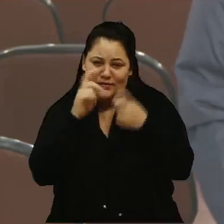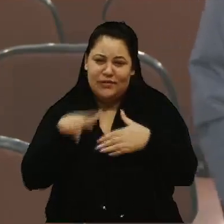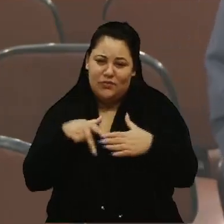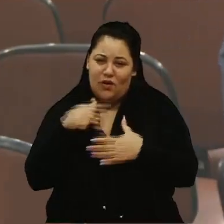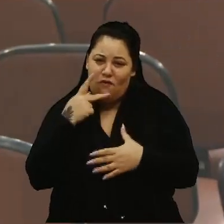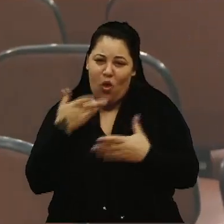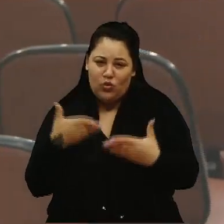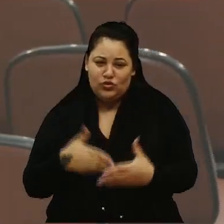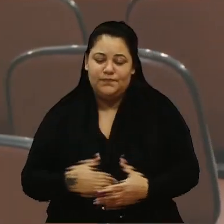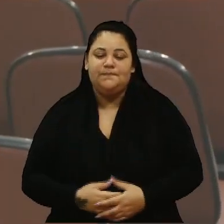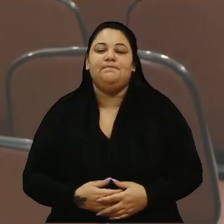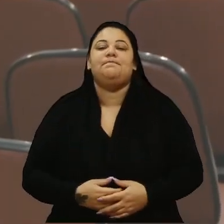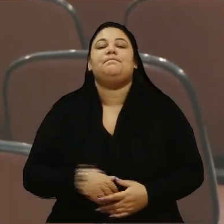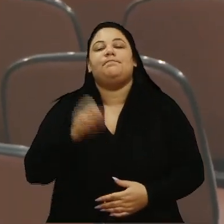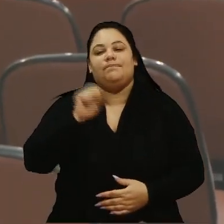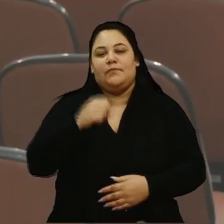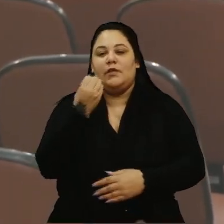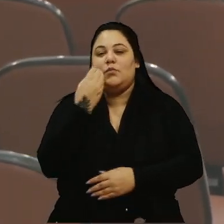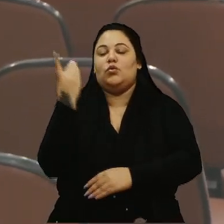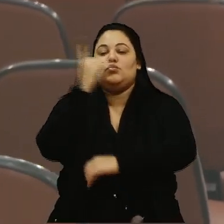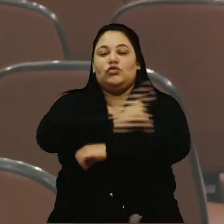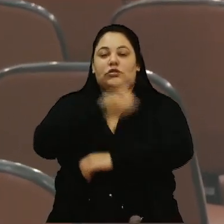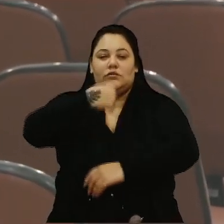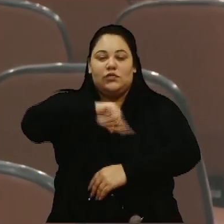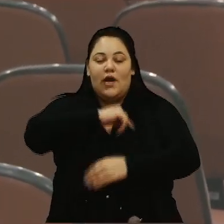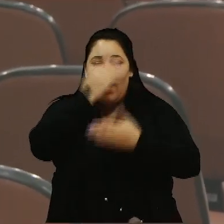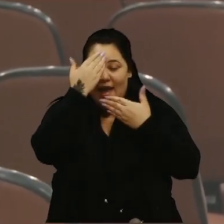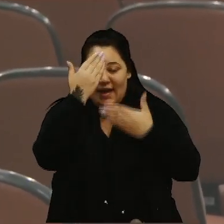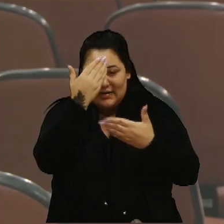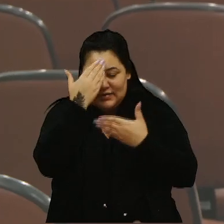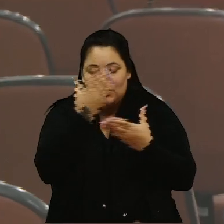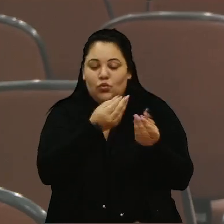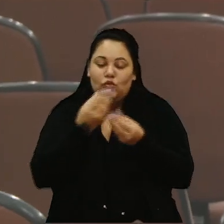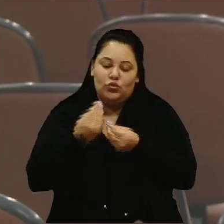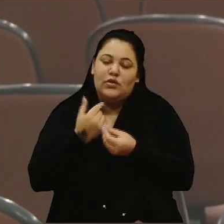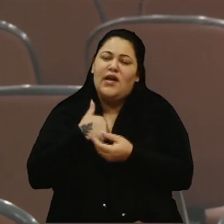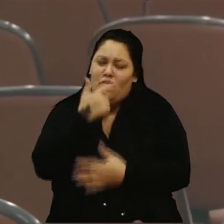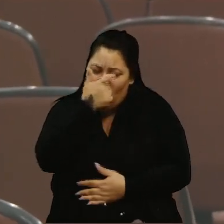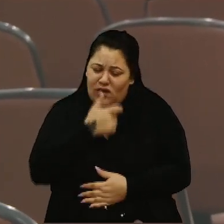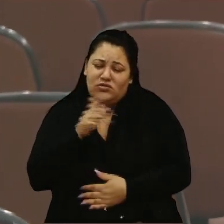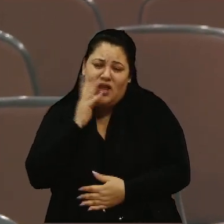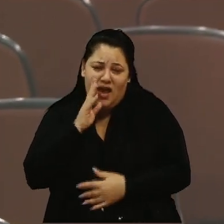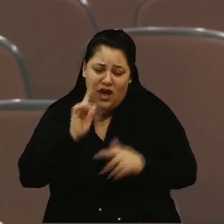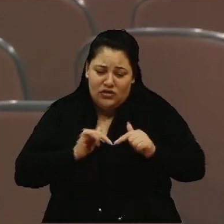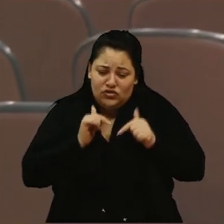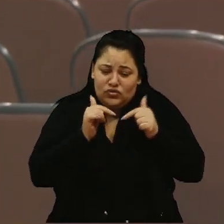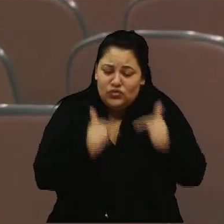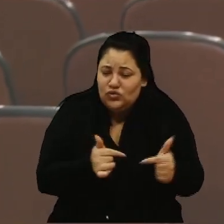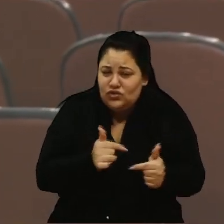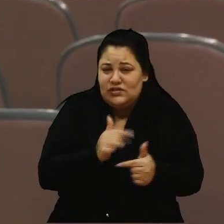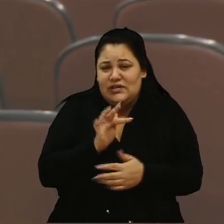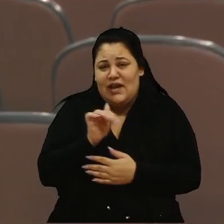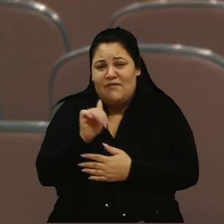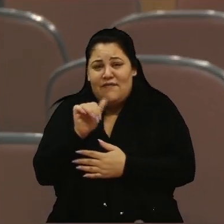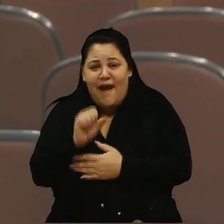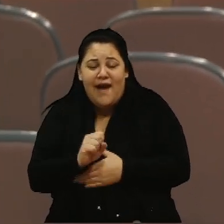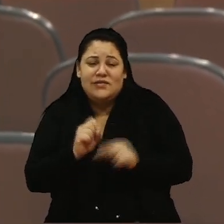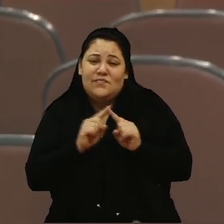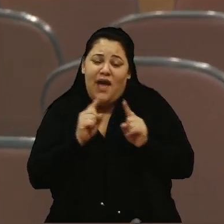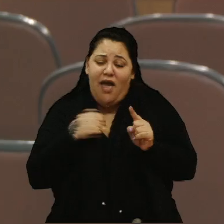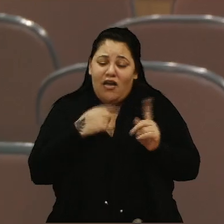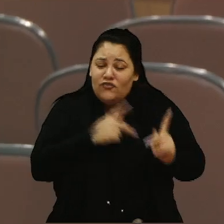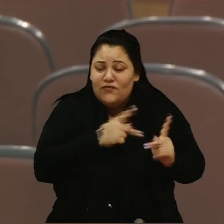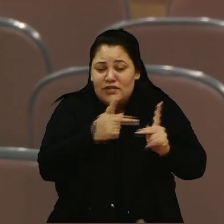Bom dia, exato. A gente agradece muito, acho muito louvável essa iniciativa da Fundação Caxias. Fomos visitar através